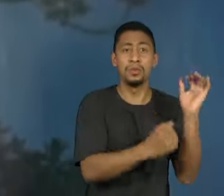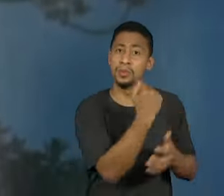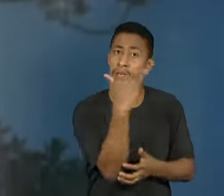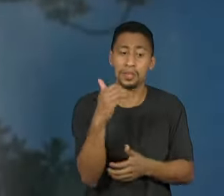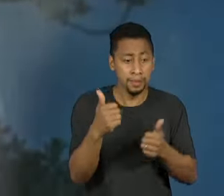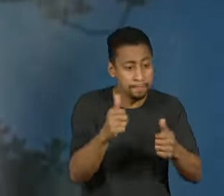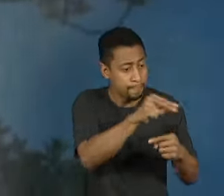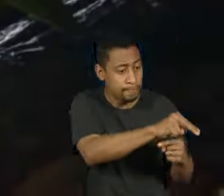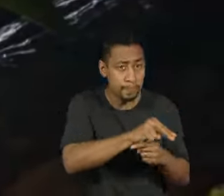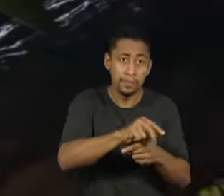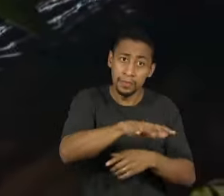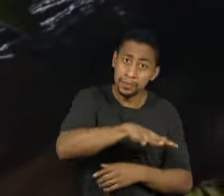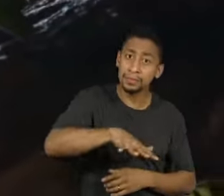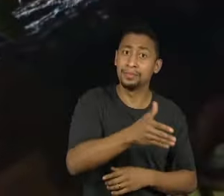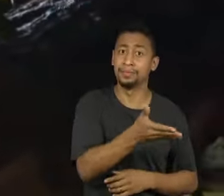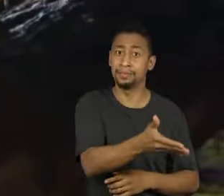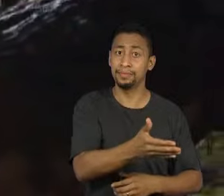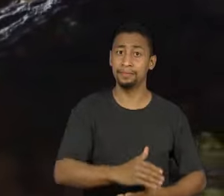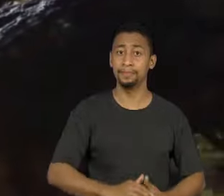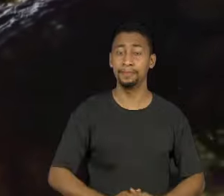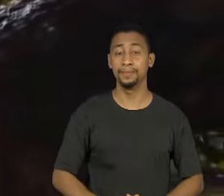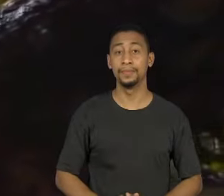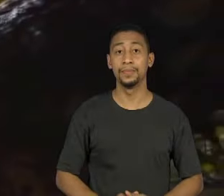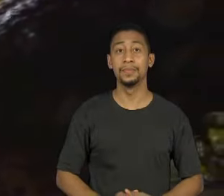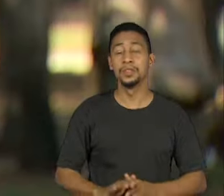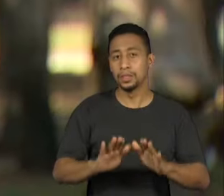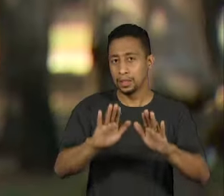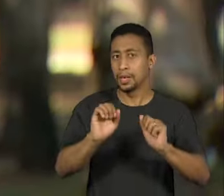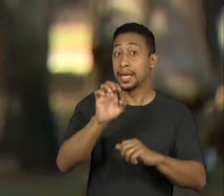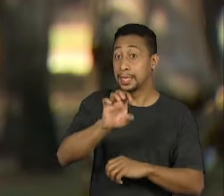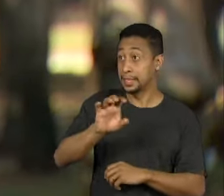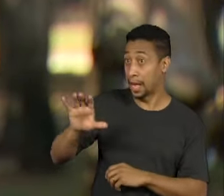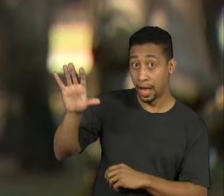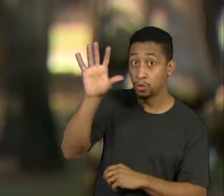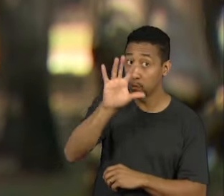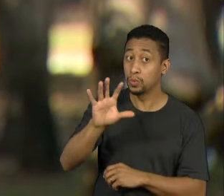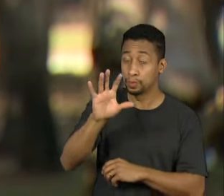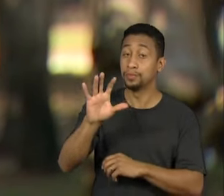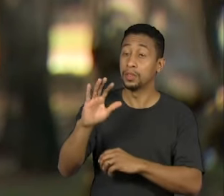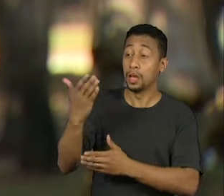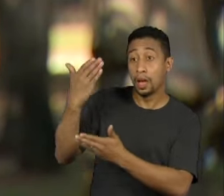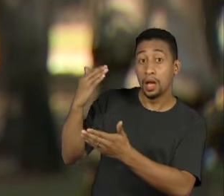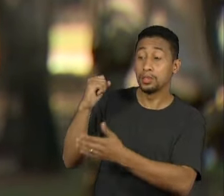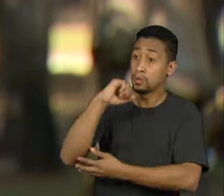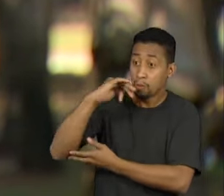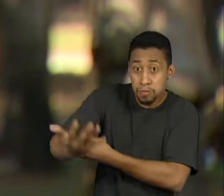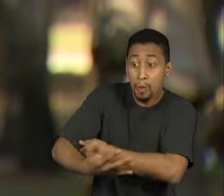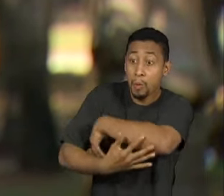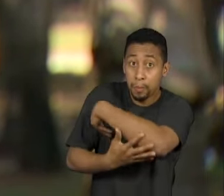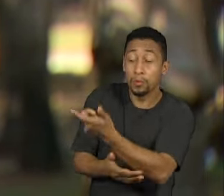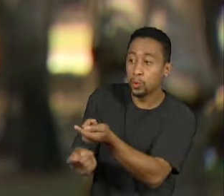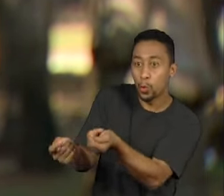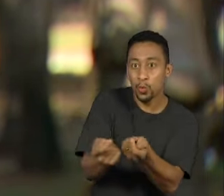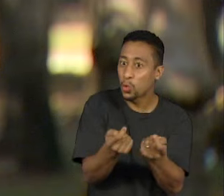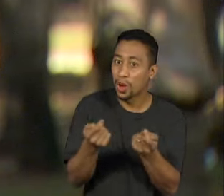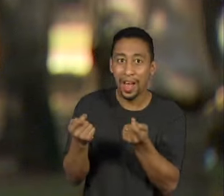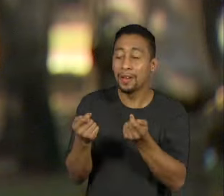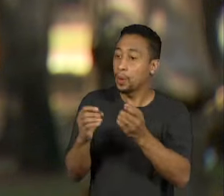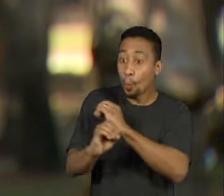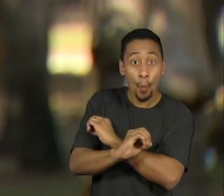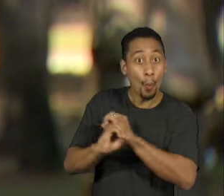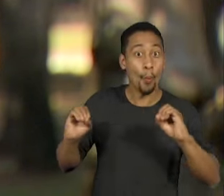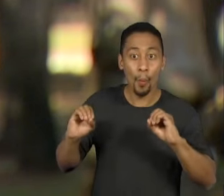saudável, de um meio ambiente pujante. Estados que já se aproximavam do desmatamento zero agora aceleram a